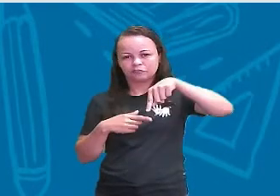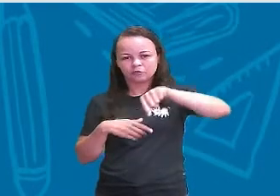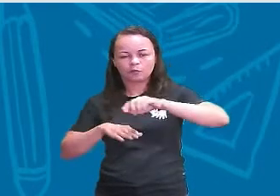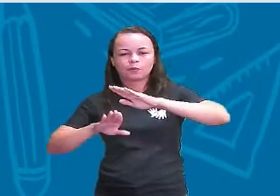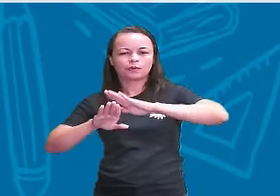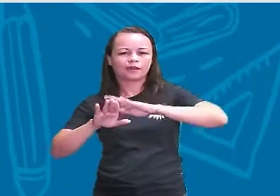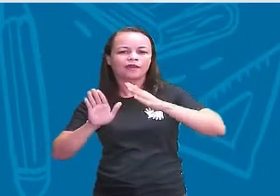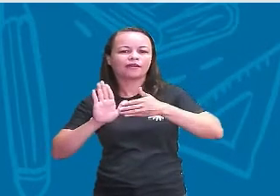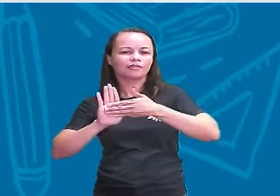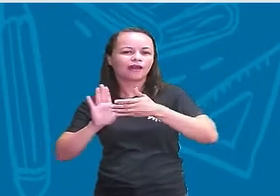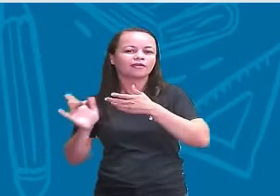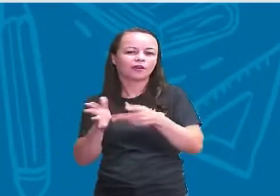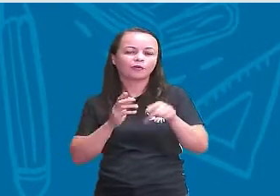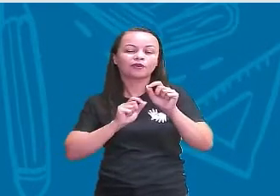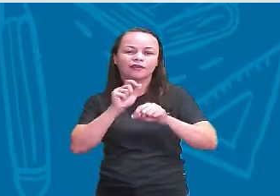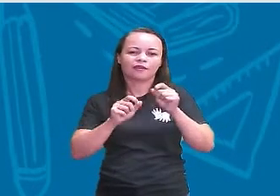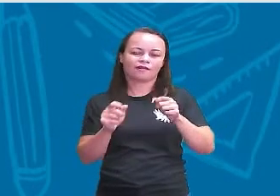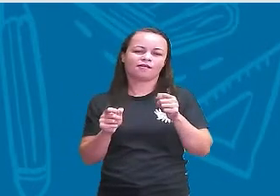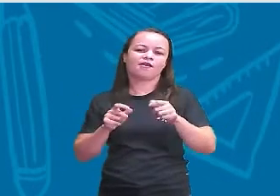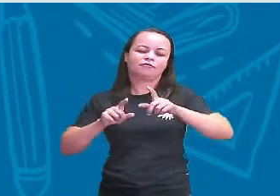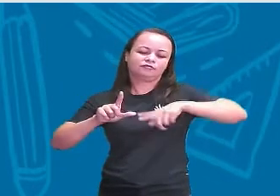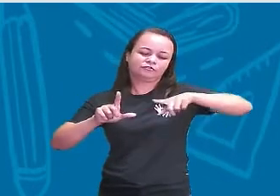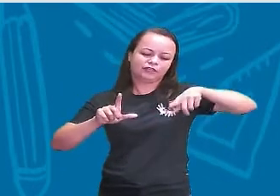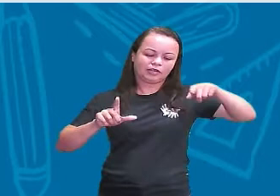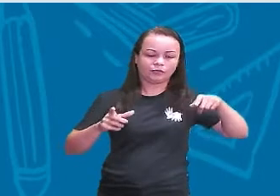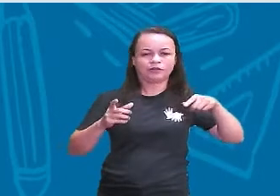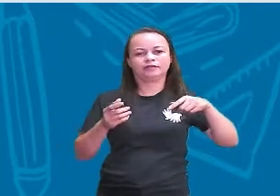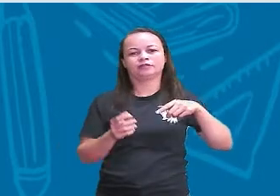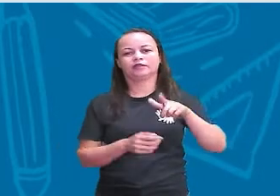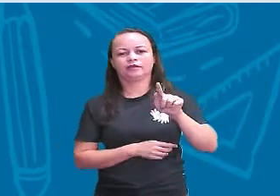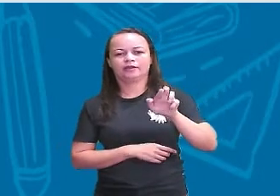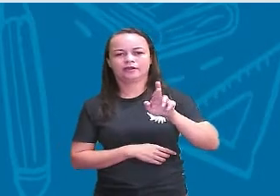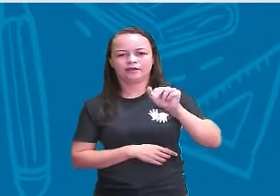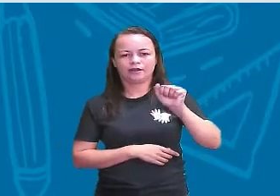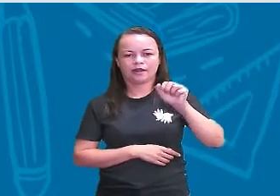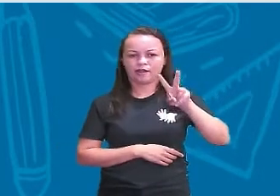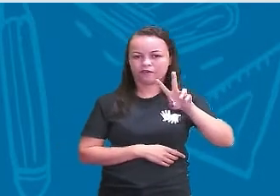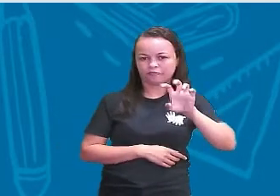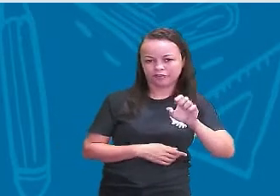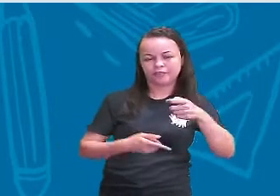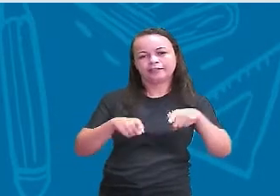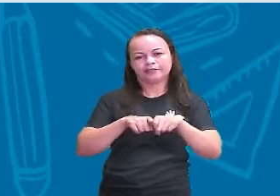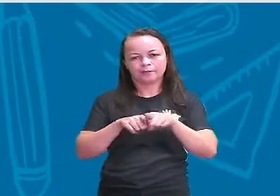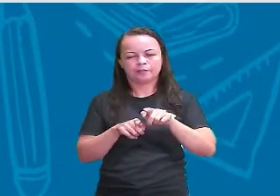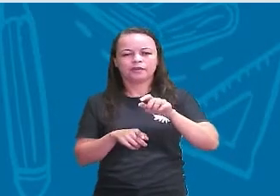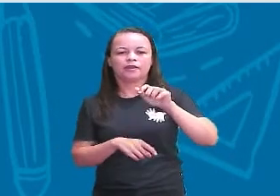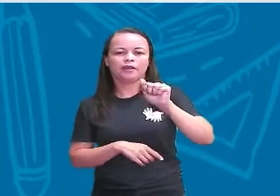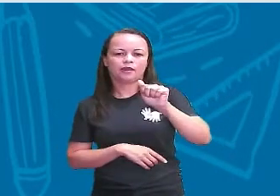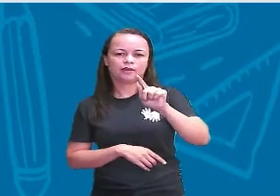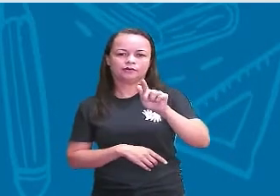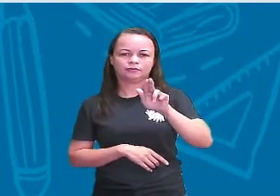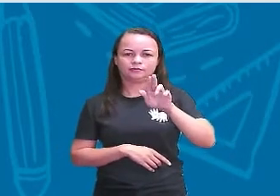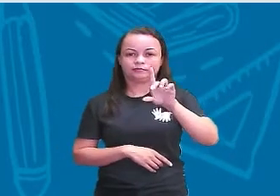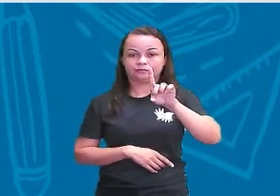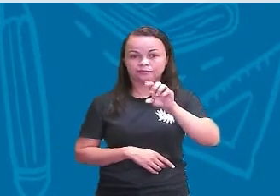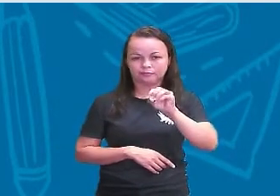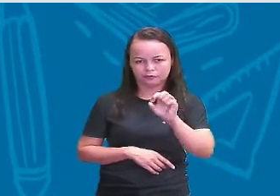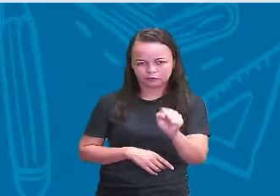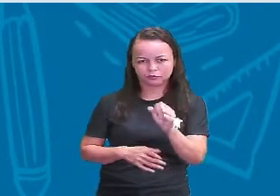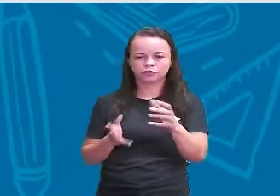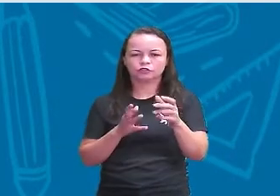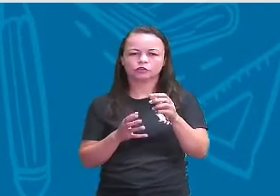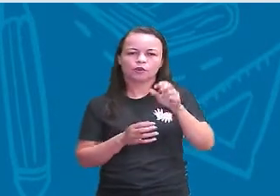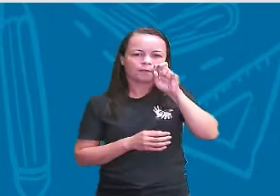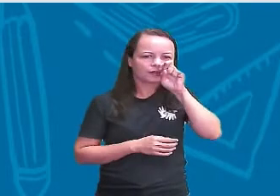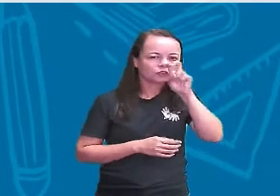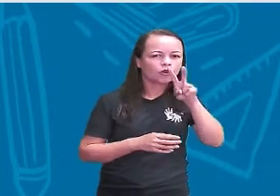frequência. E essa frequência ela vai estar associada com sons graves e sons agudos. Os sons graves são aqueles sons mais